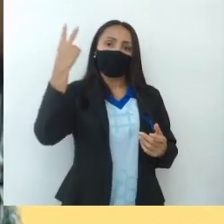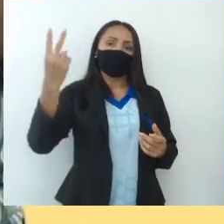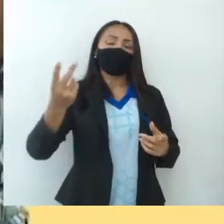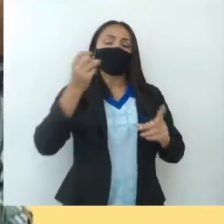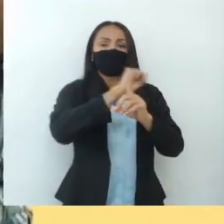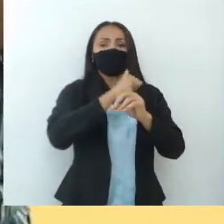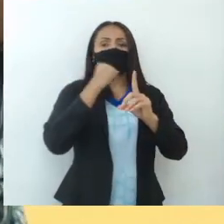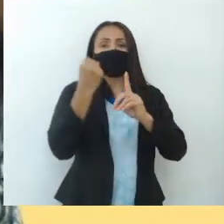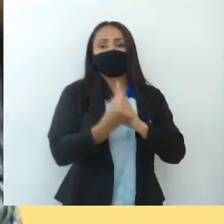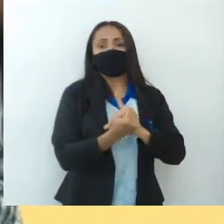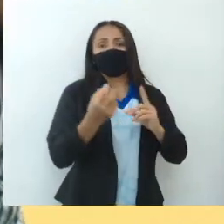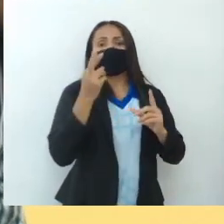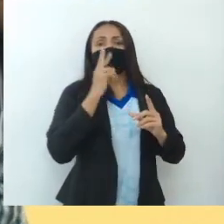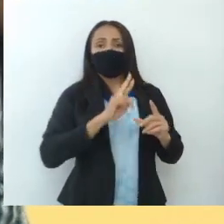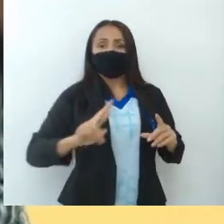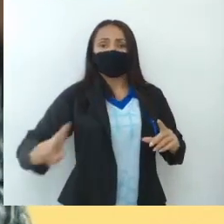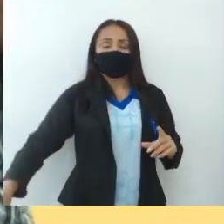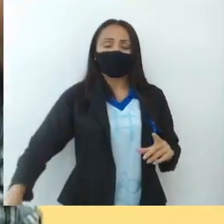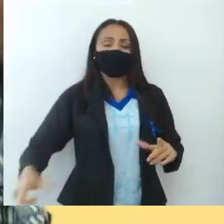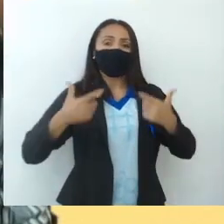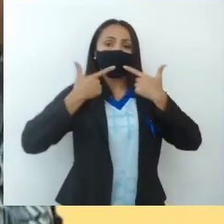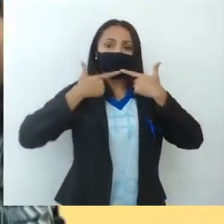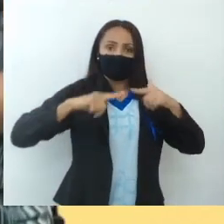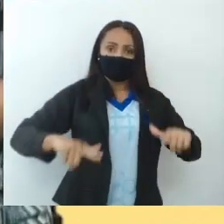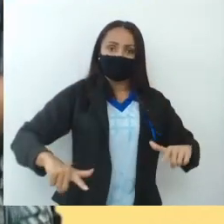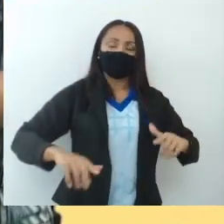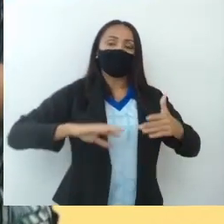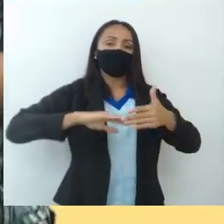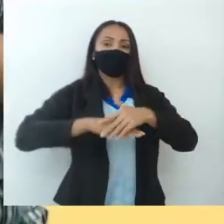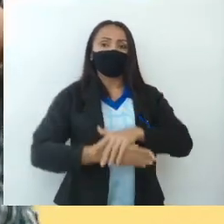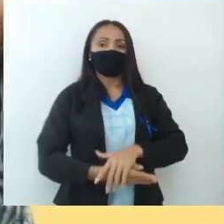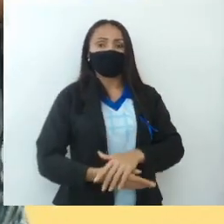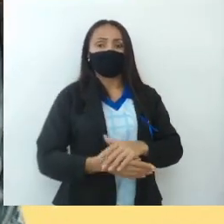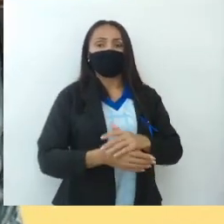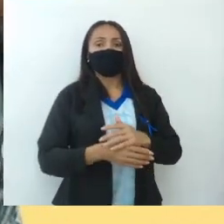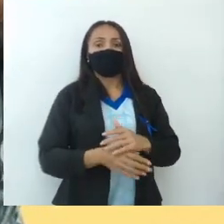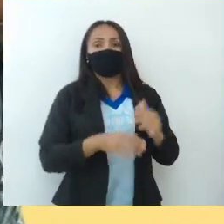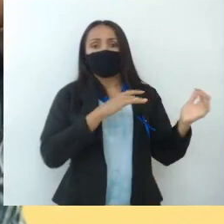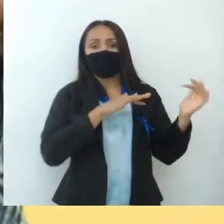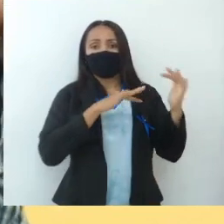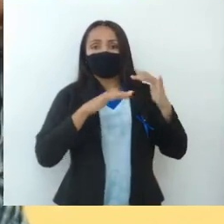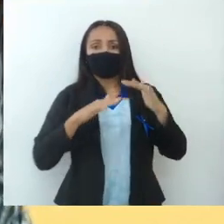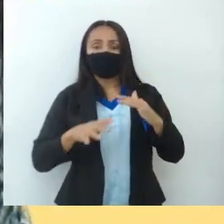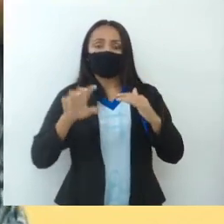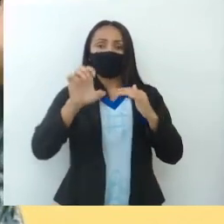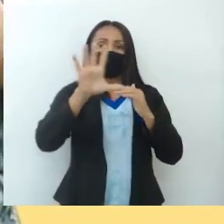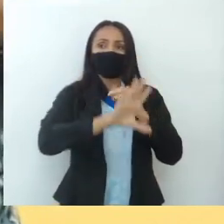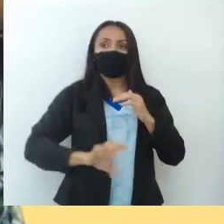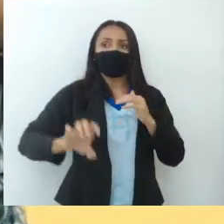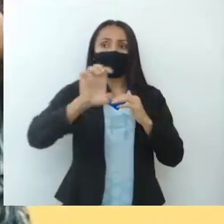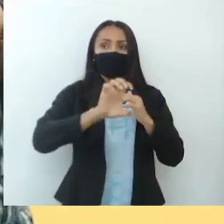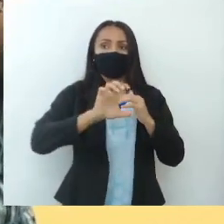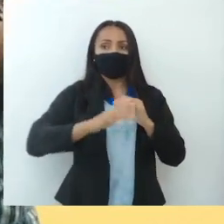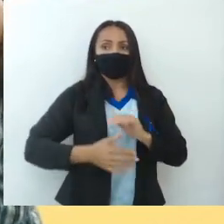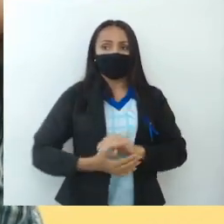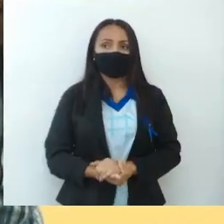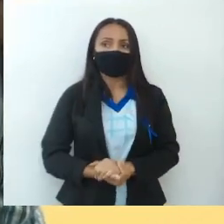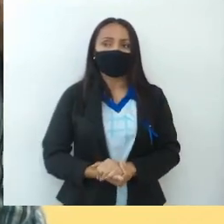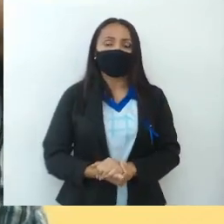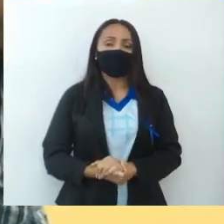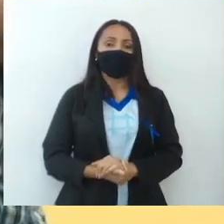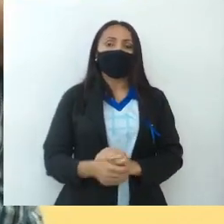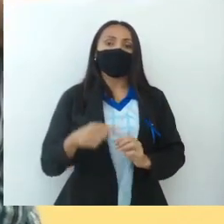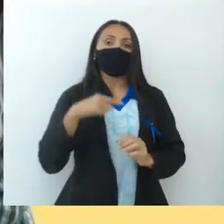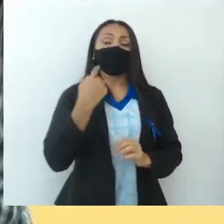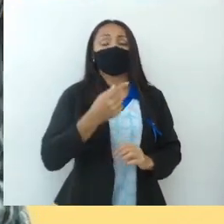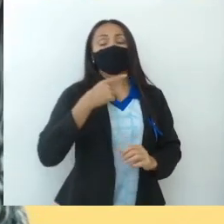religião, né, como a própria língua, como costumes, veio da Europa. Então, nada fora do normal, fora do comum, que nós tenhamos assim